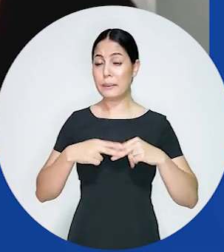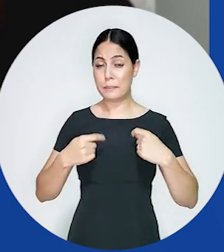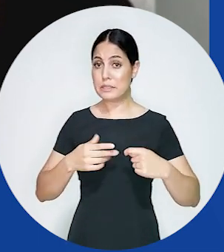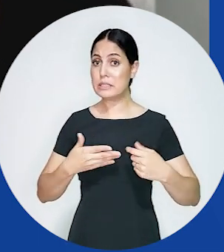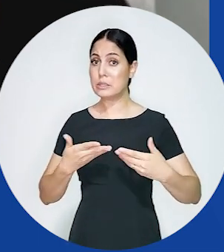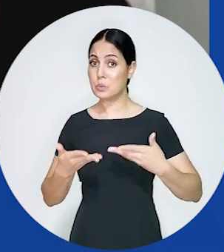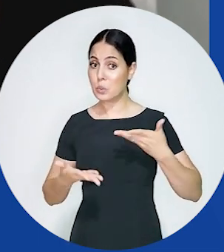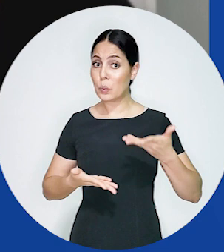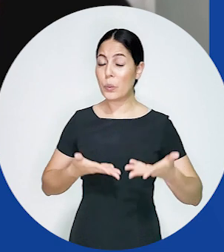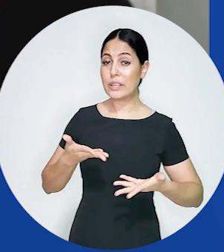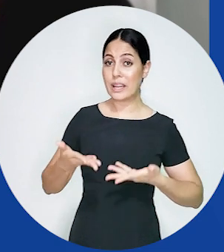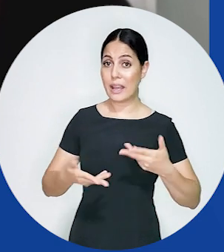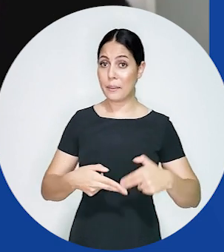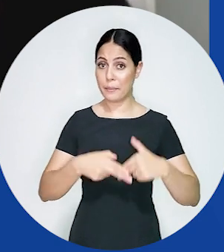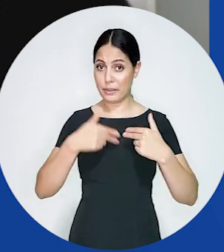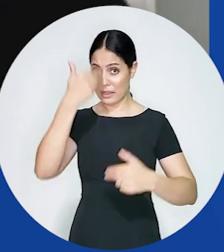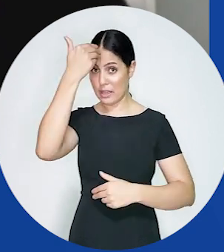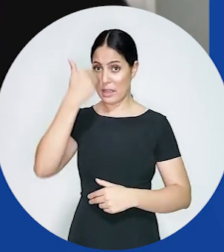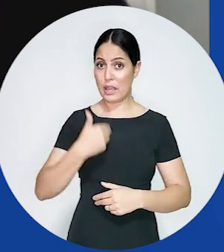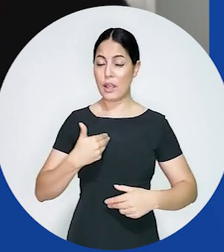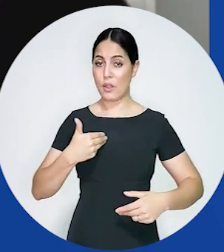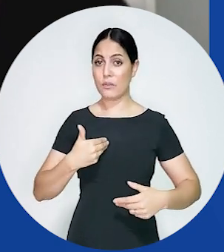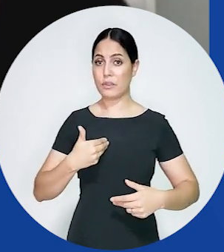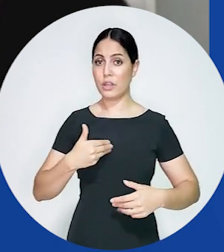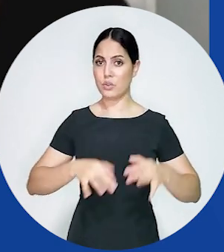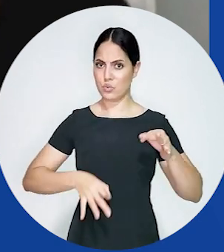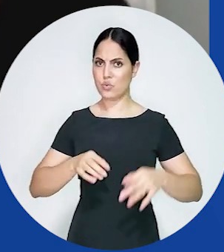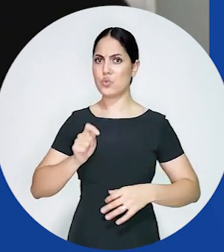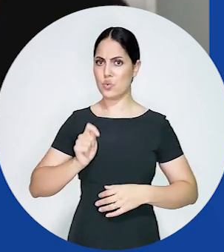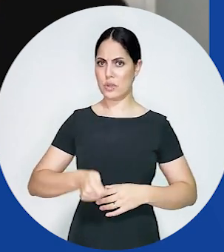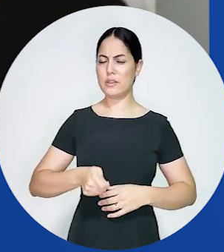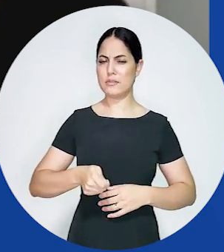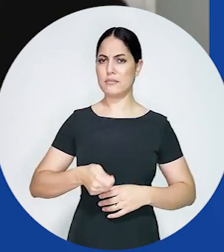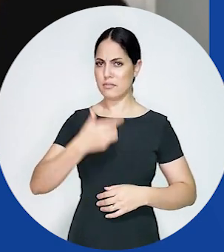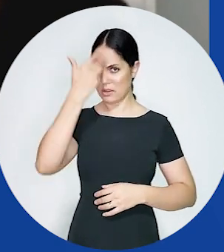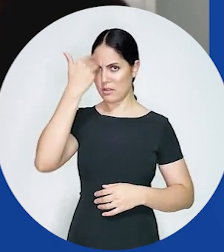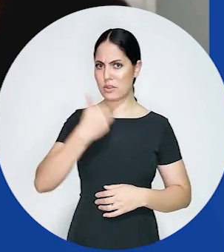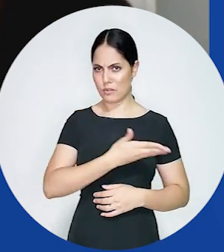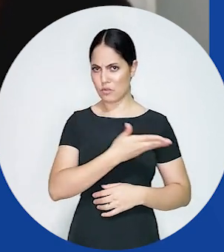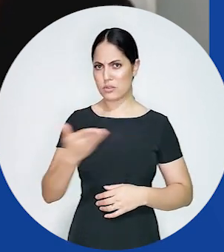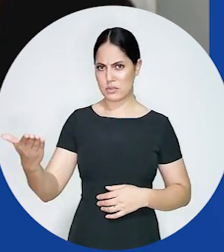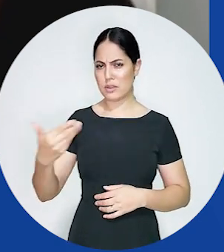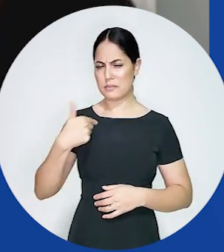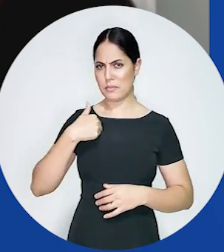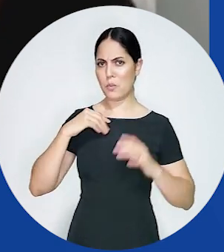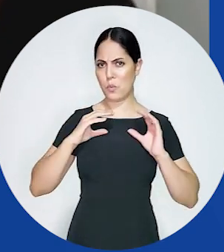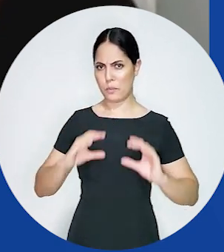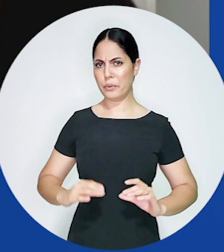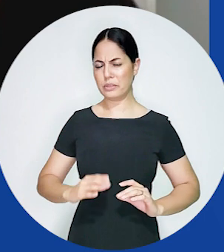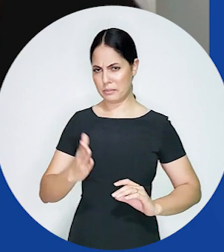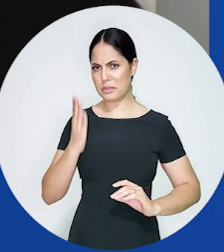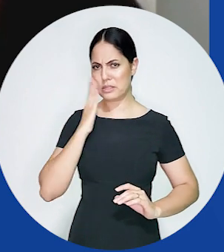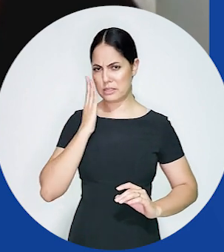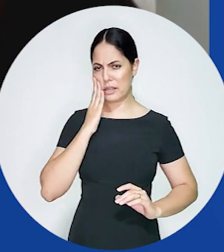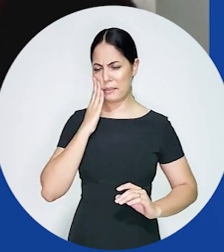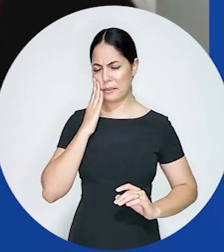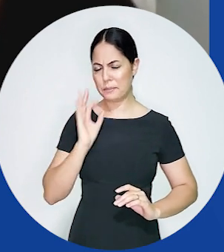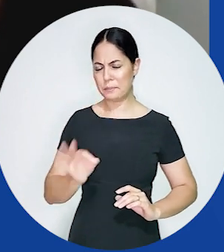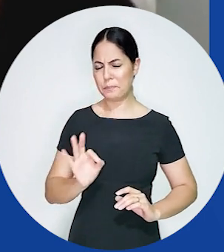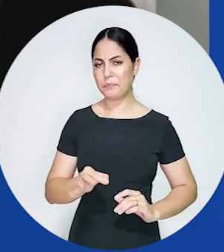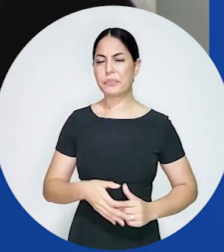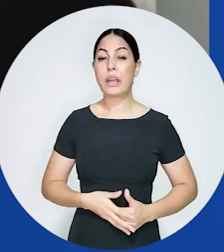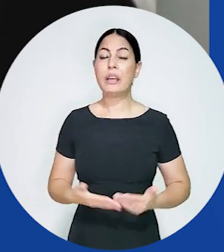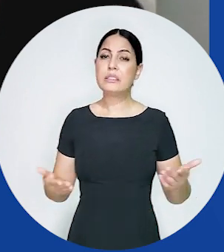me tornei uma juíza e todos os advogados brasileiros sabem como me comporto, tenho certeza que sabem, mas a Ordem